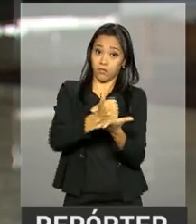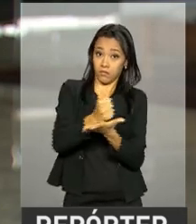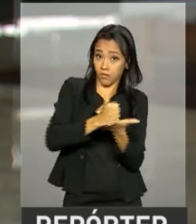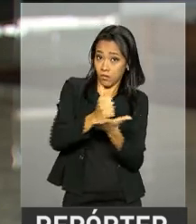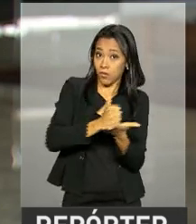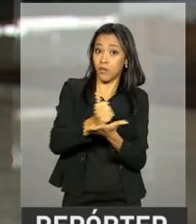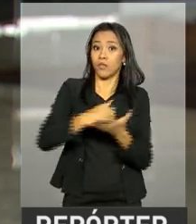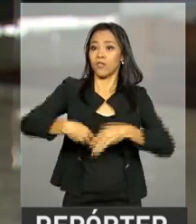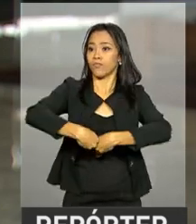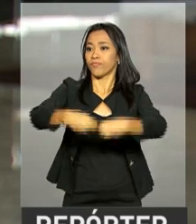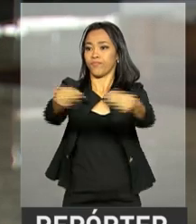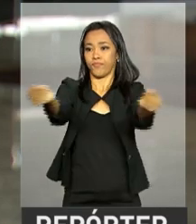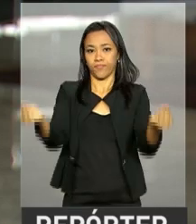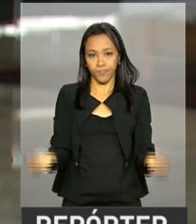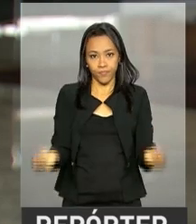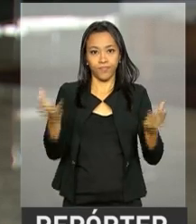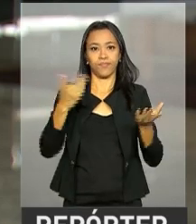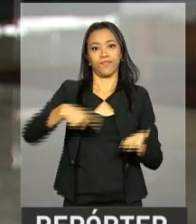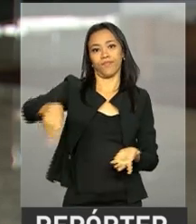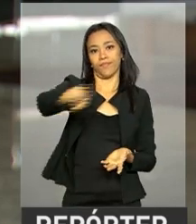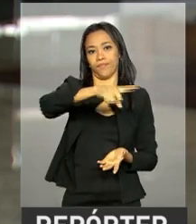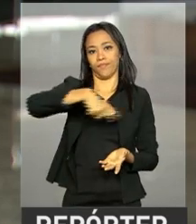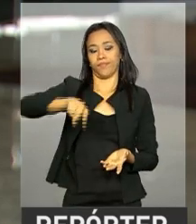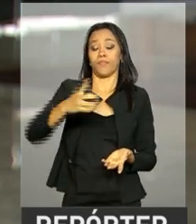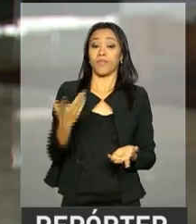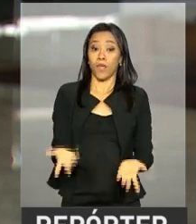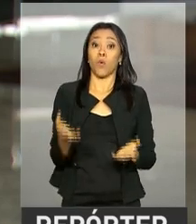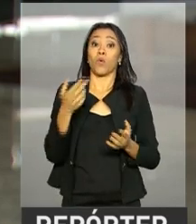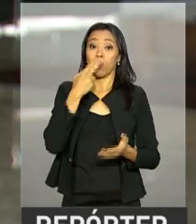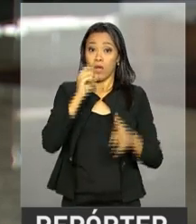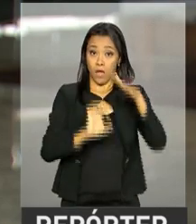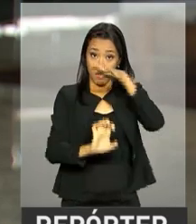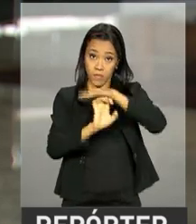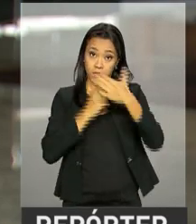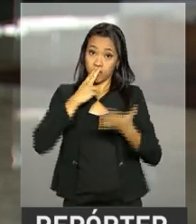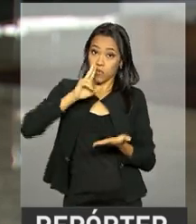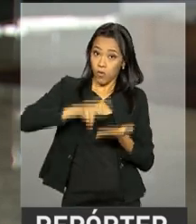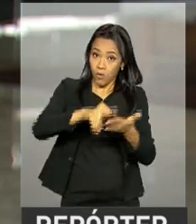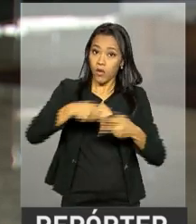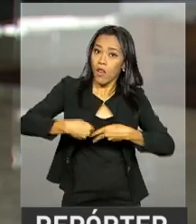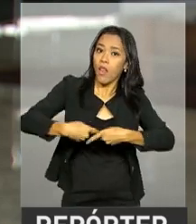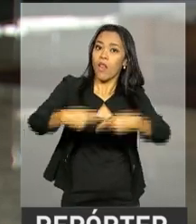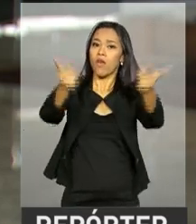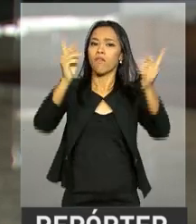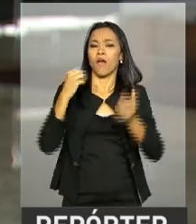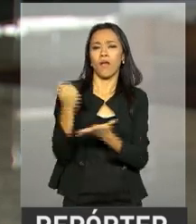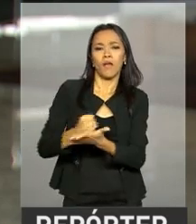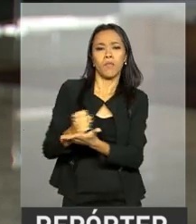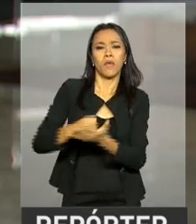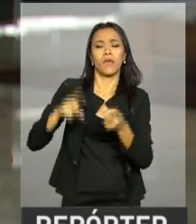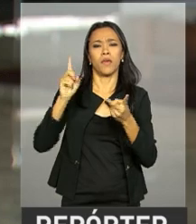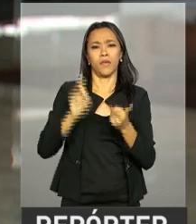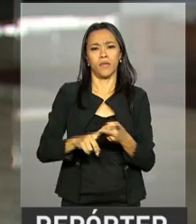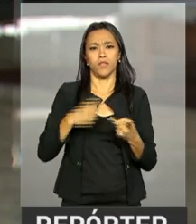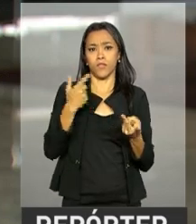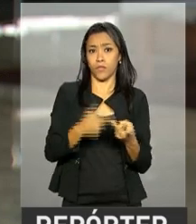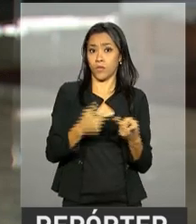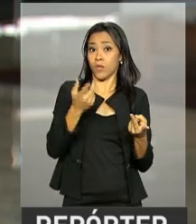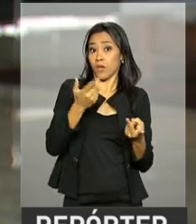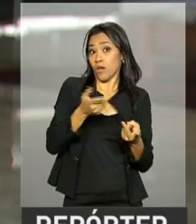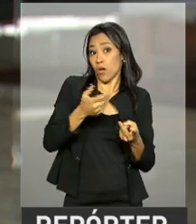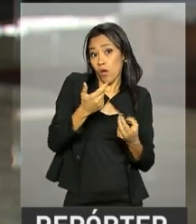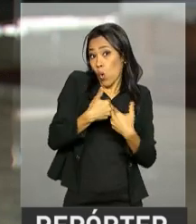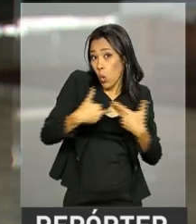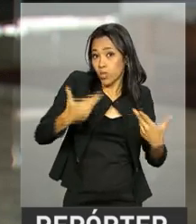saúde prestados população os Correios vão levar produtos estratégicos de saúde medicamentos e termolábeis perecíveis